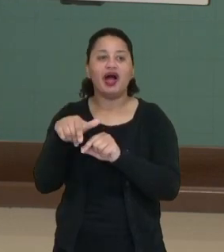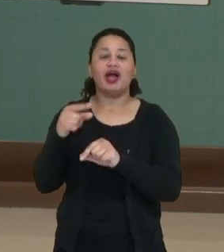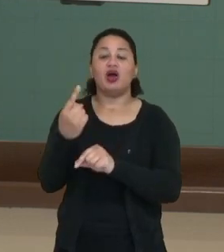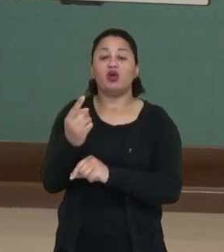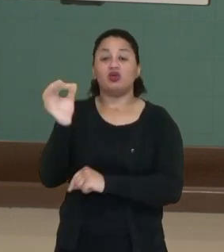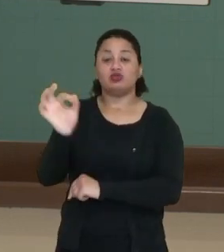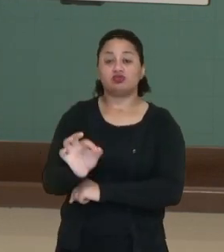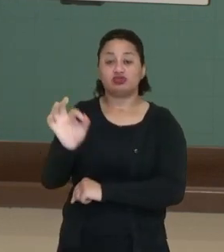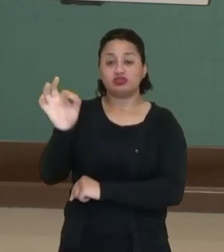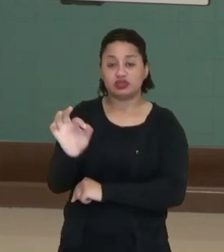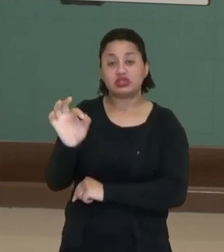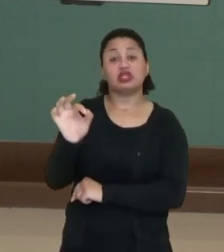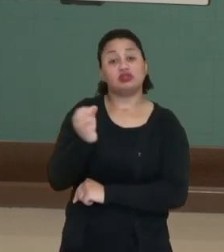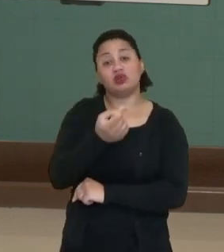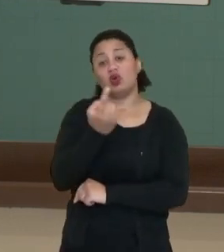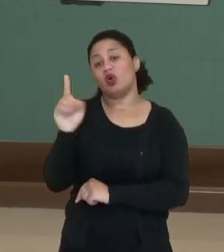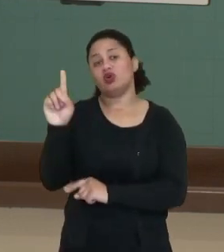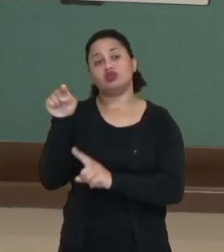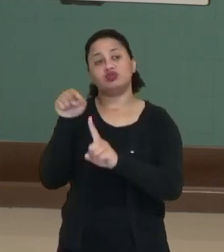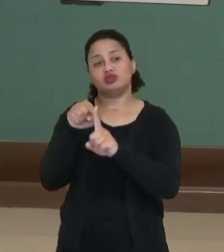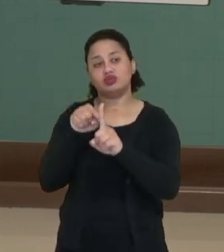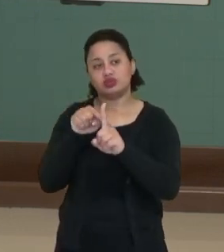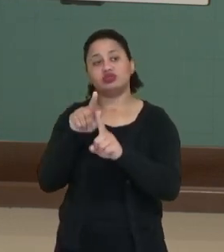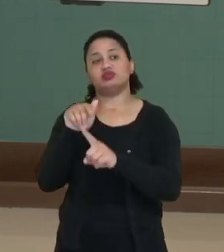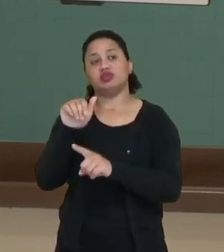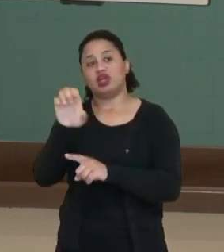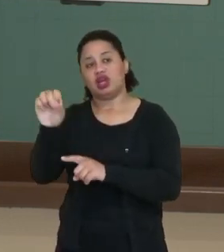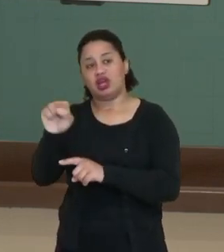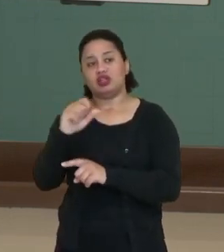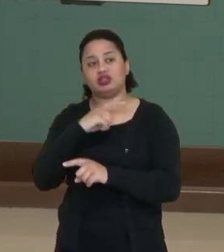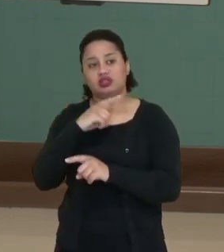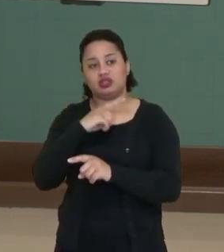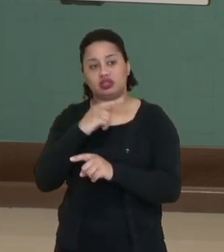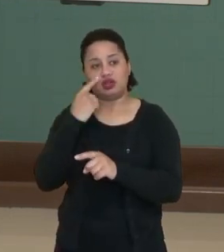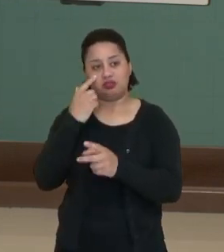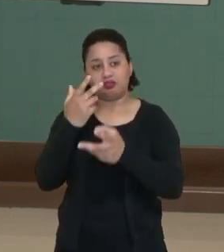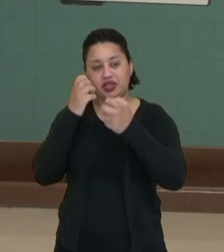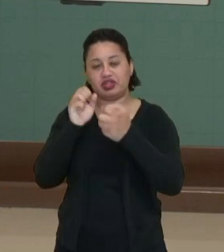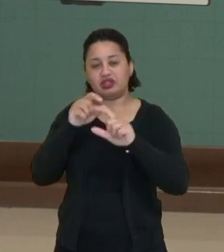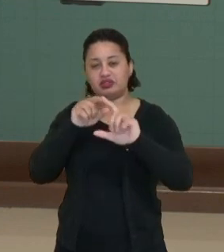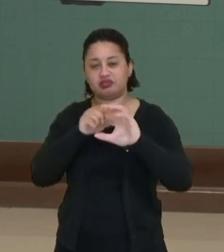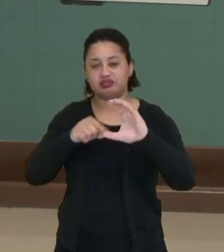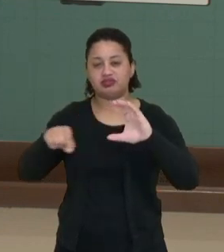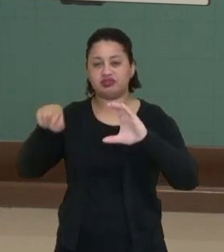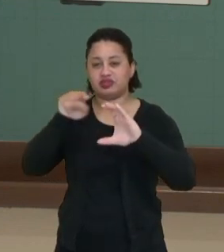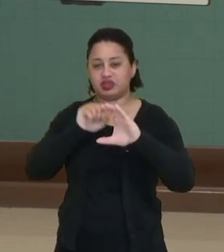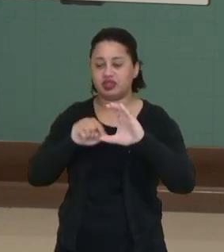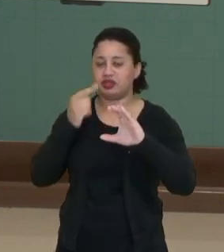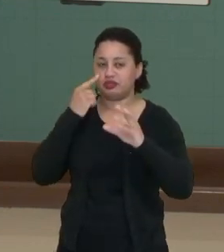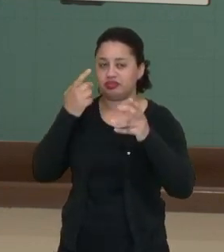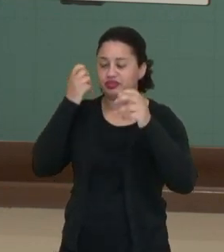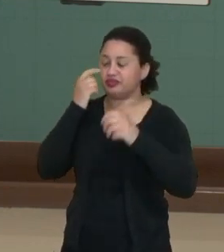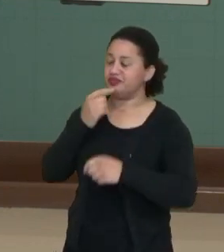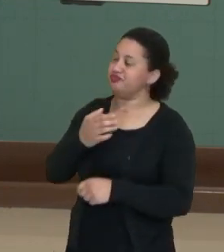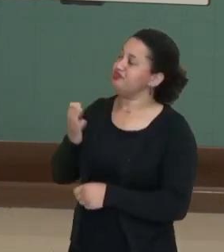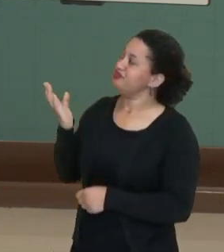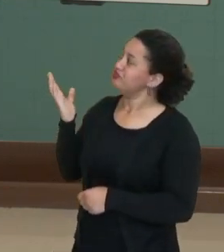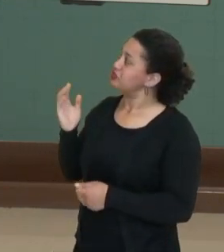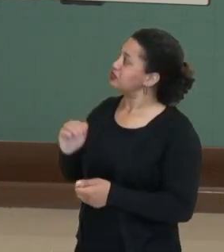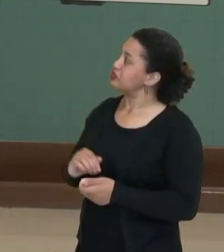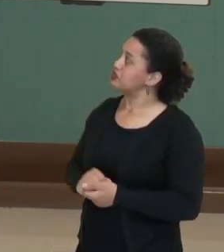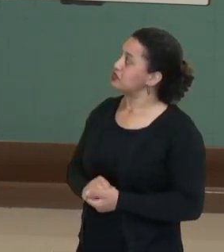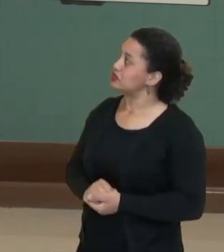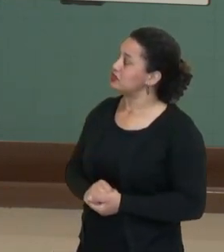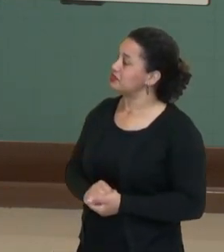uma porcentagem de 21% na camada atmosférica. E 1%, essa faixa bem pequenininha aqui, ó, são os outros